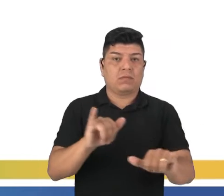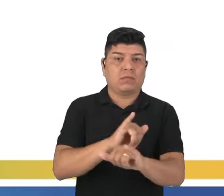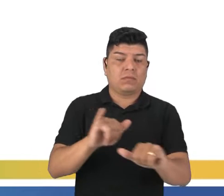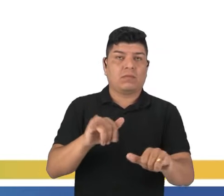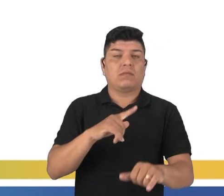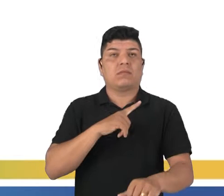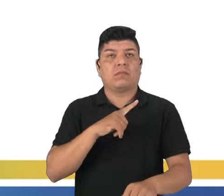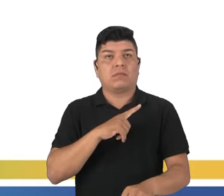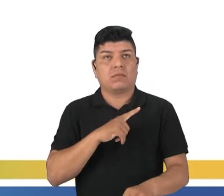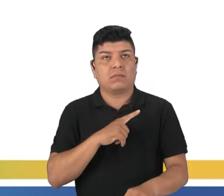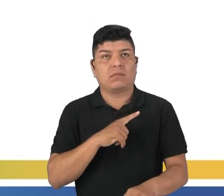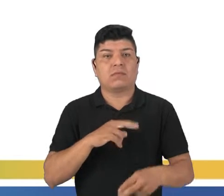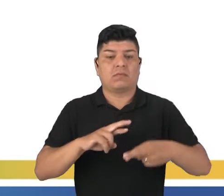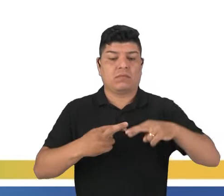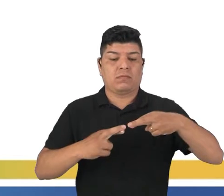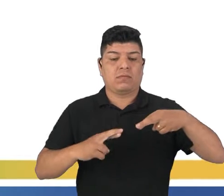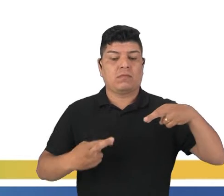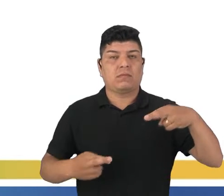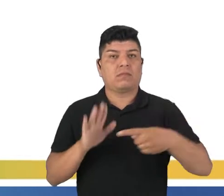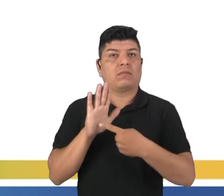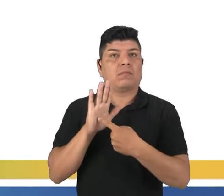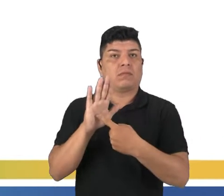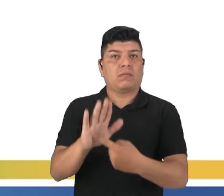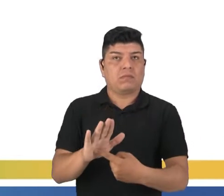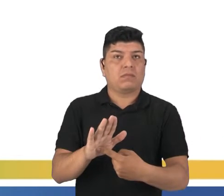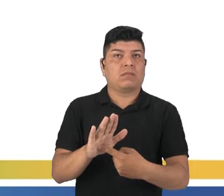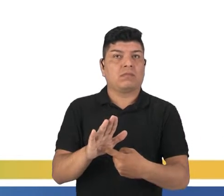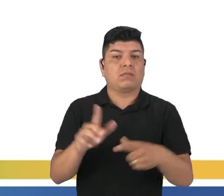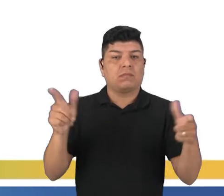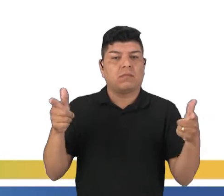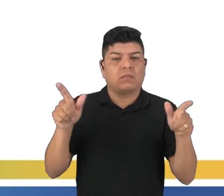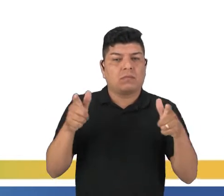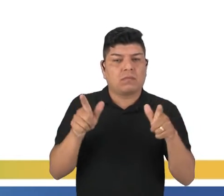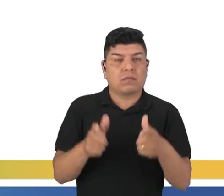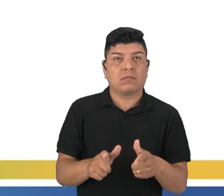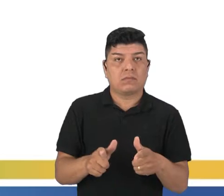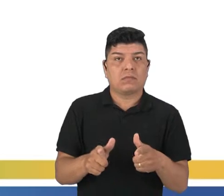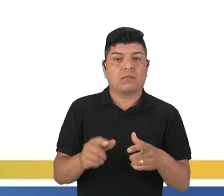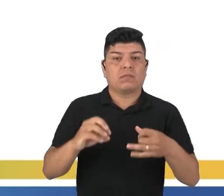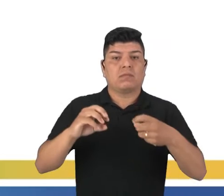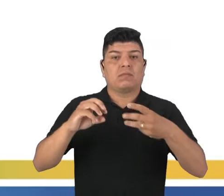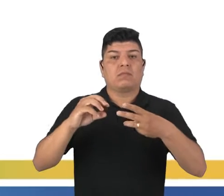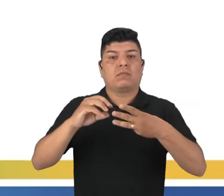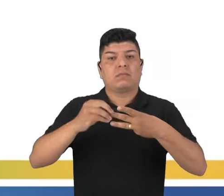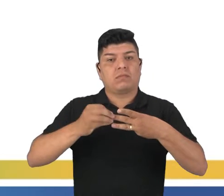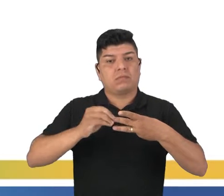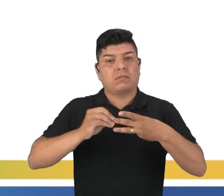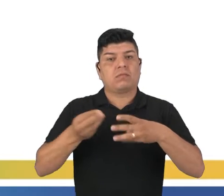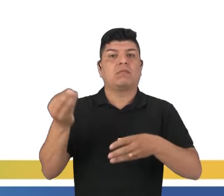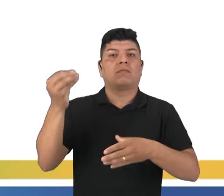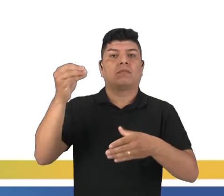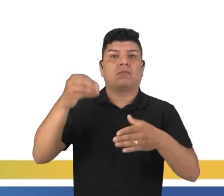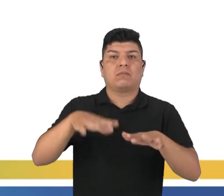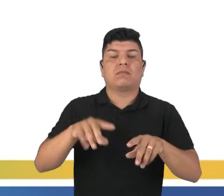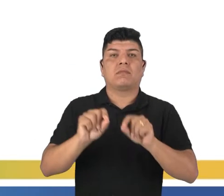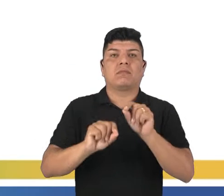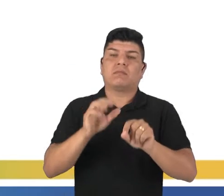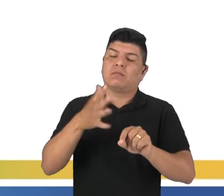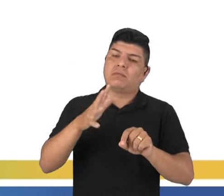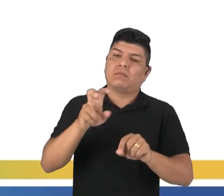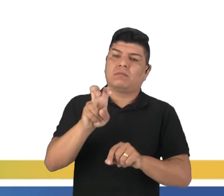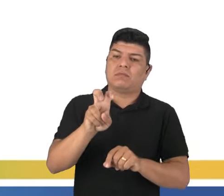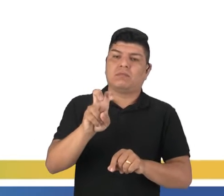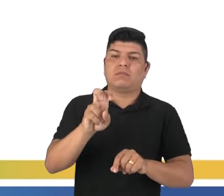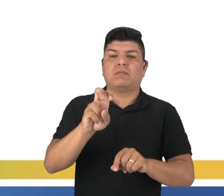né, que é o tipo de RNA que apresenta-se em menor quantidade dentro da célula, ou seja, ele constitui em torno de 5